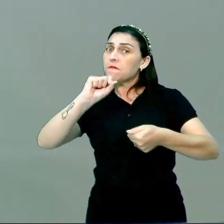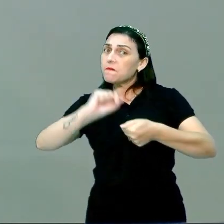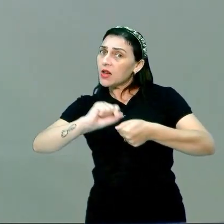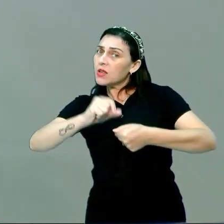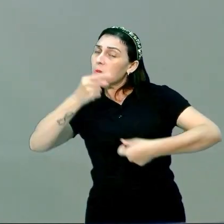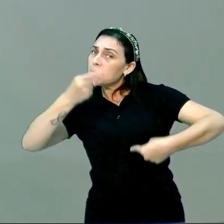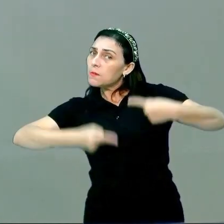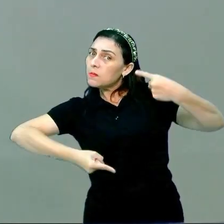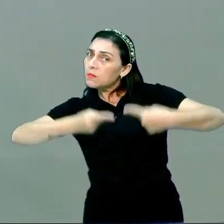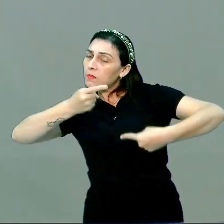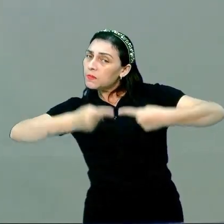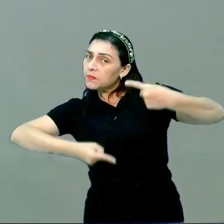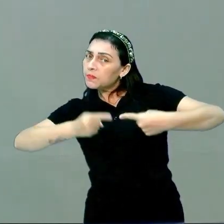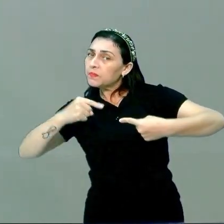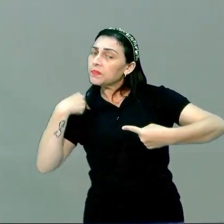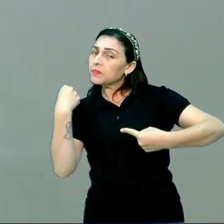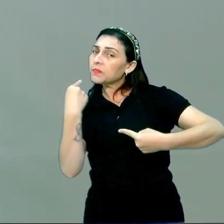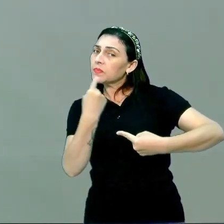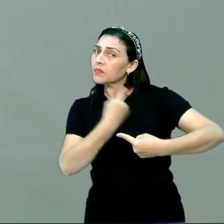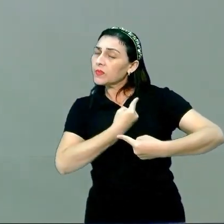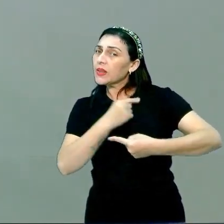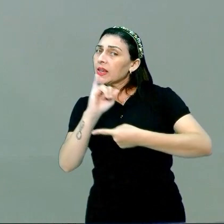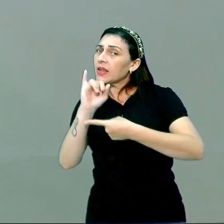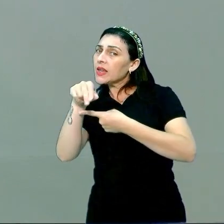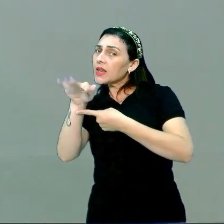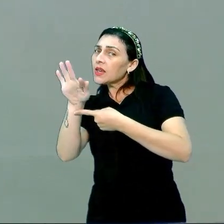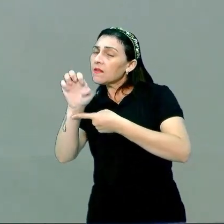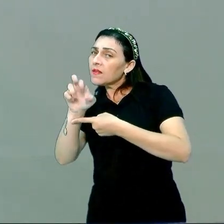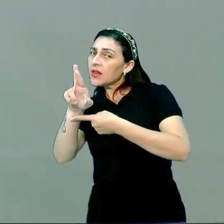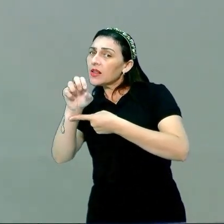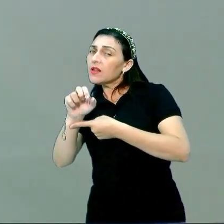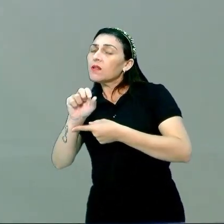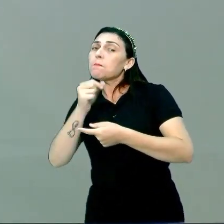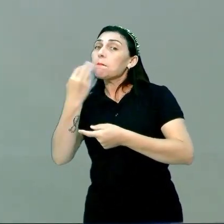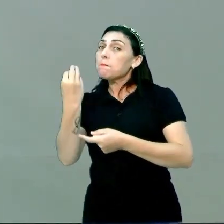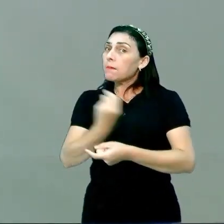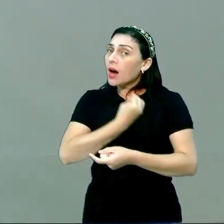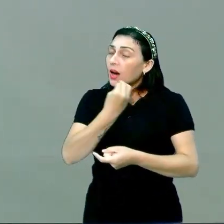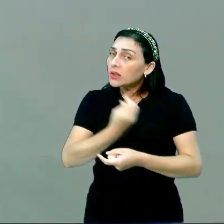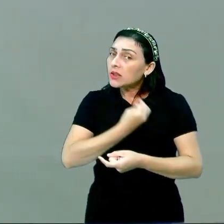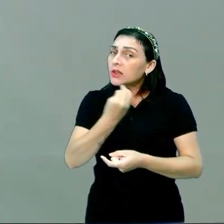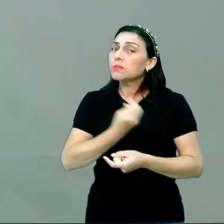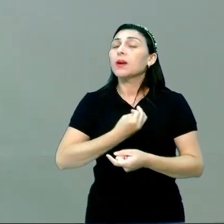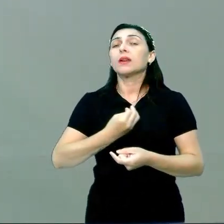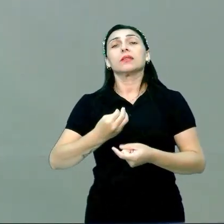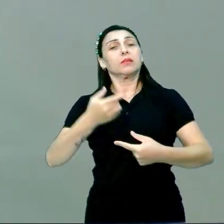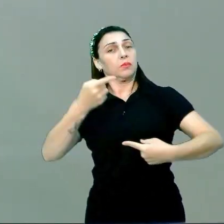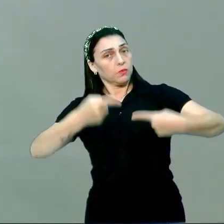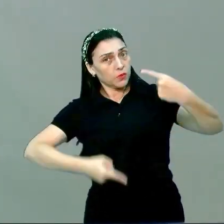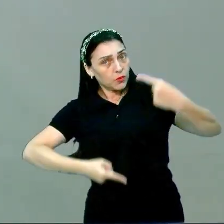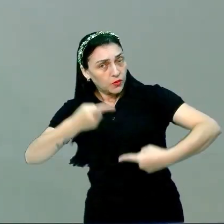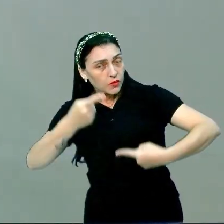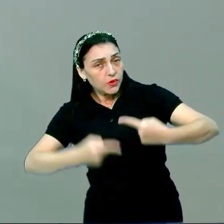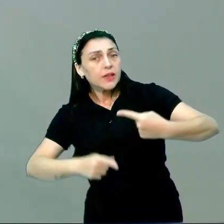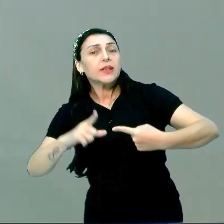façam política, né? A gente infere que você tem o quê? Que participar da vida, né? Você tem que ter uma vida política, tem que